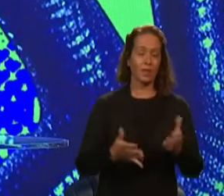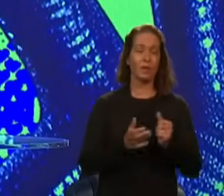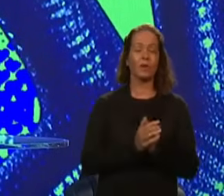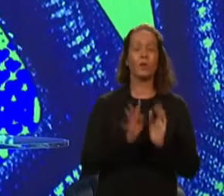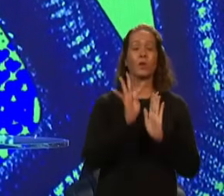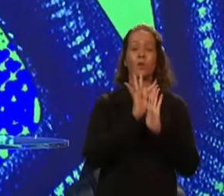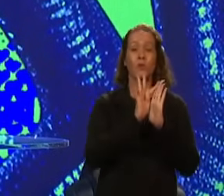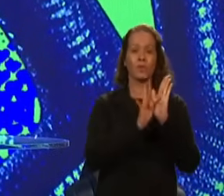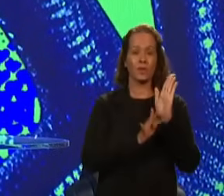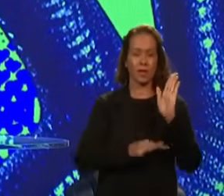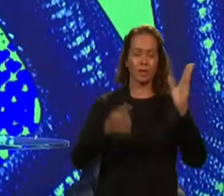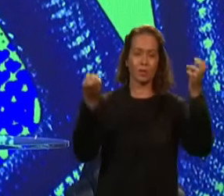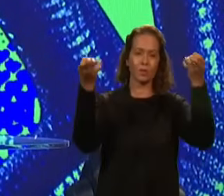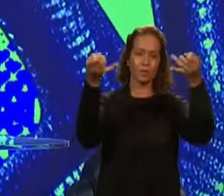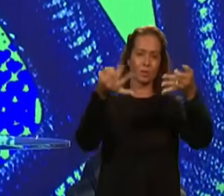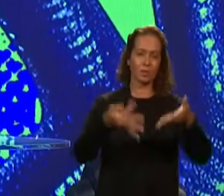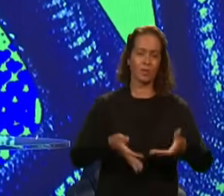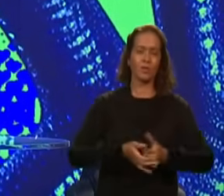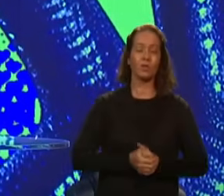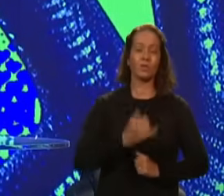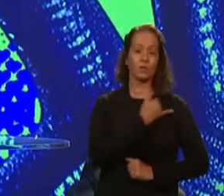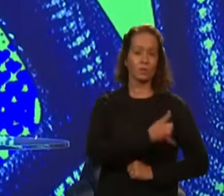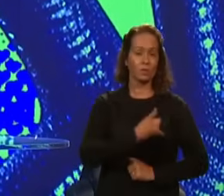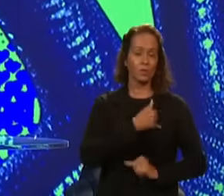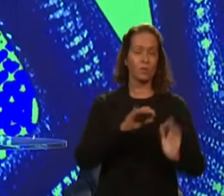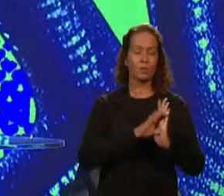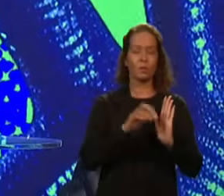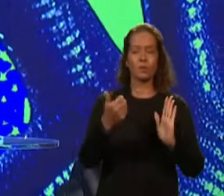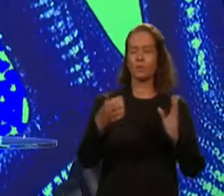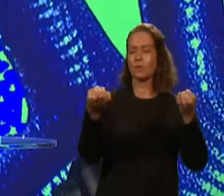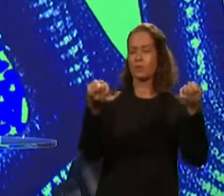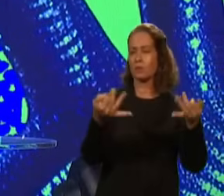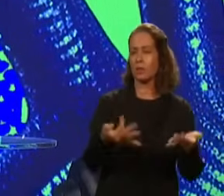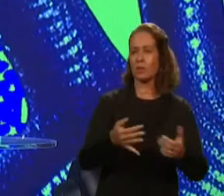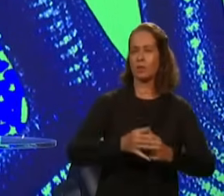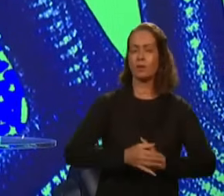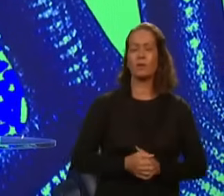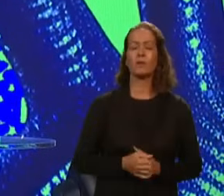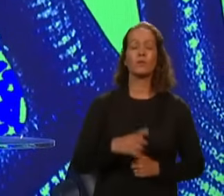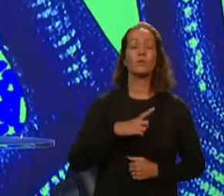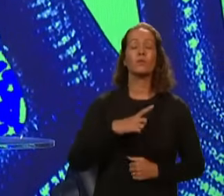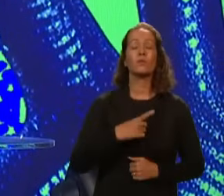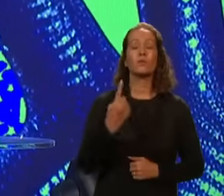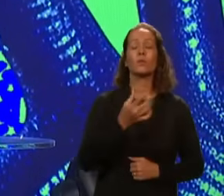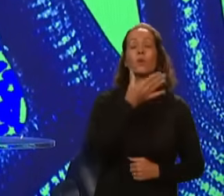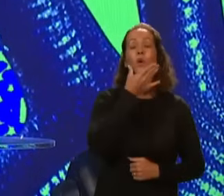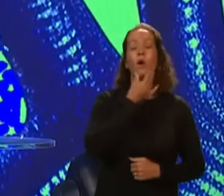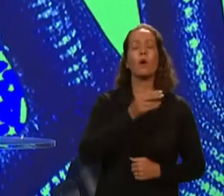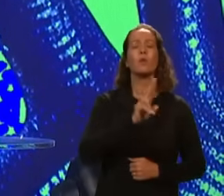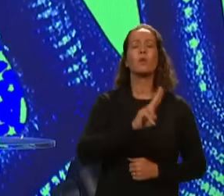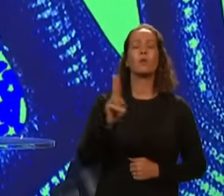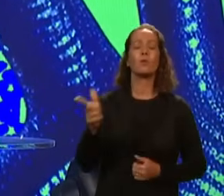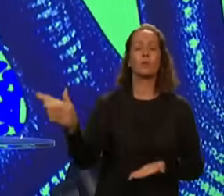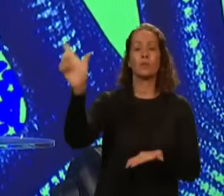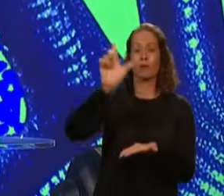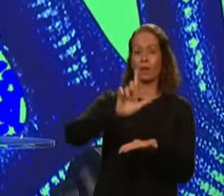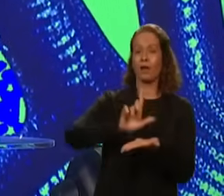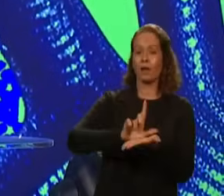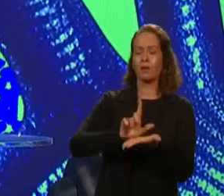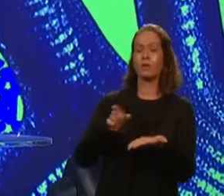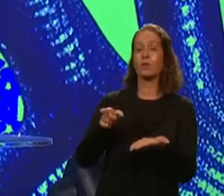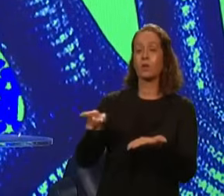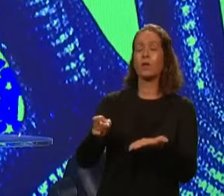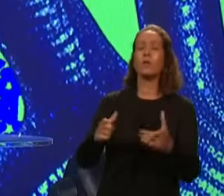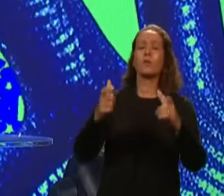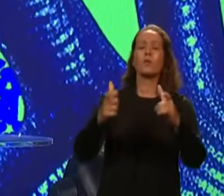Bíblia aberta. João 11 diz assim: havia um homem chamado Lázaro. Ele era